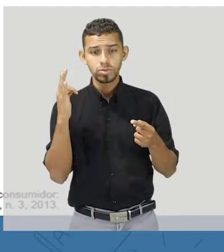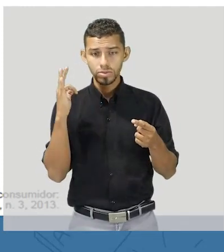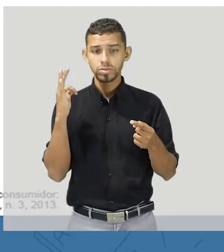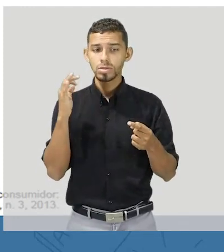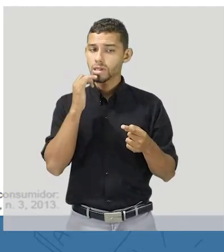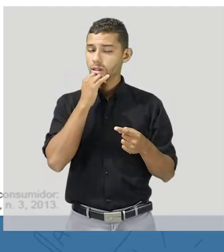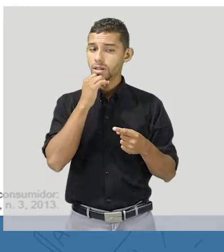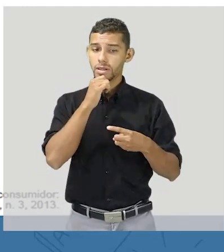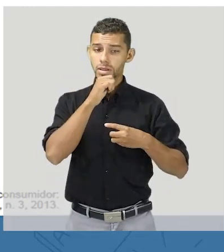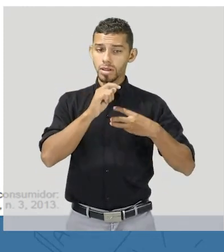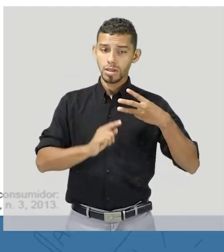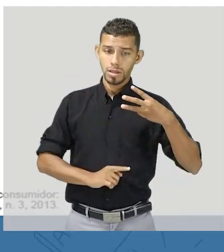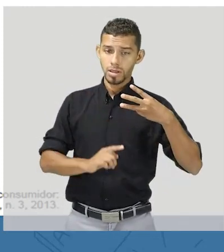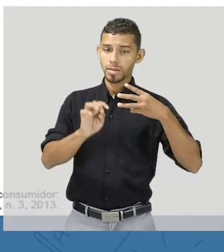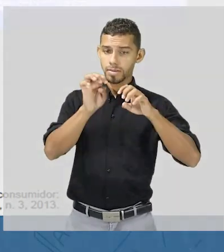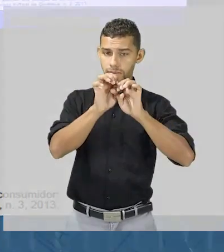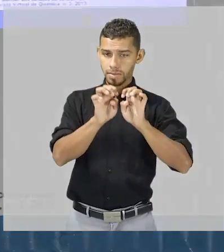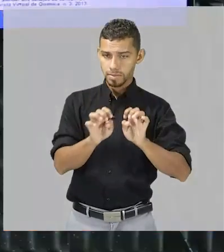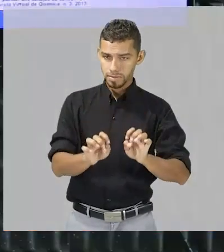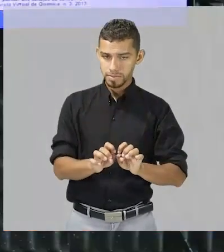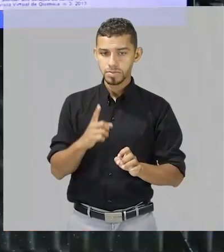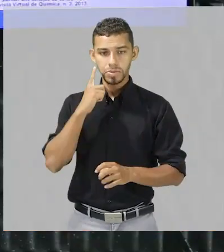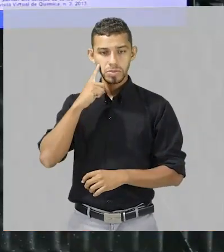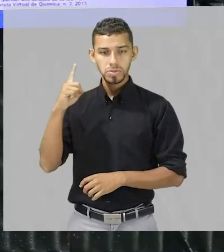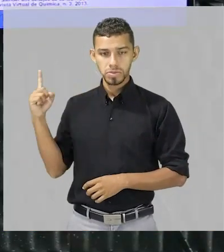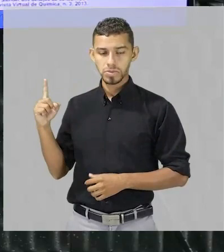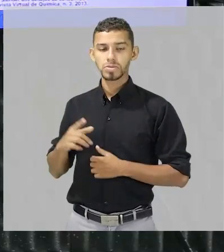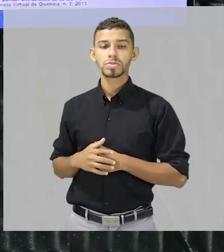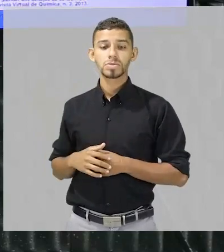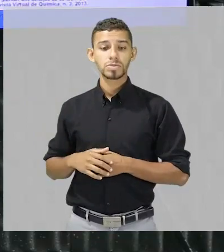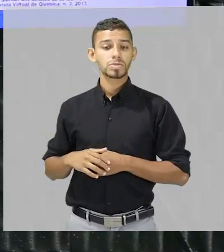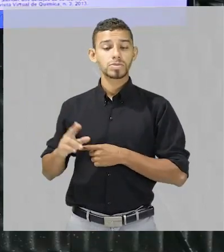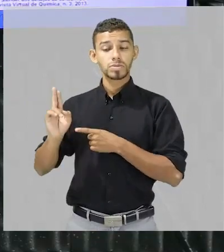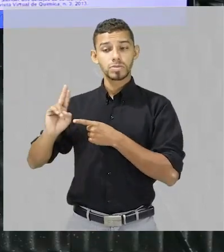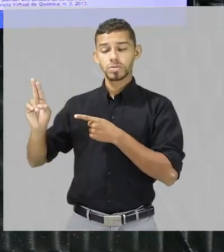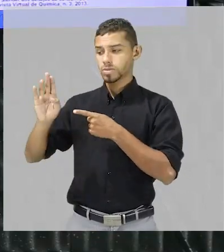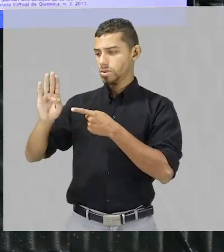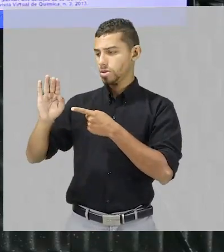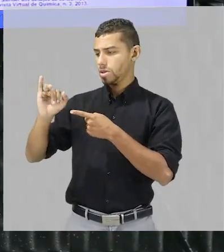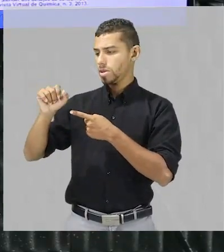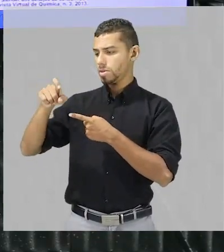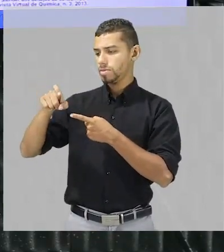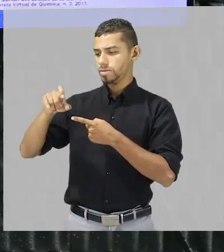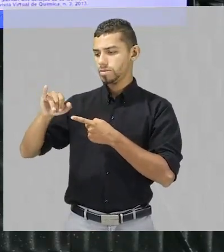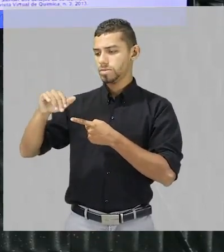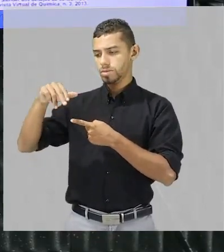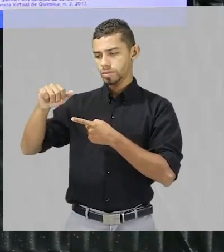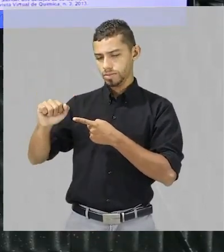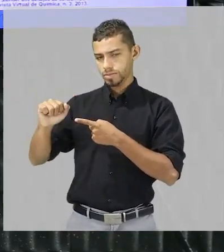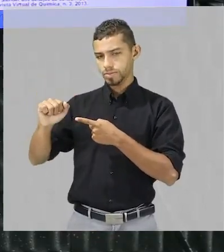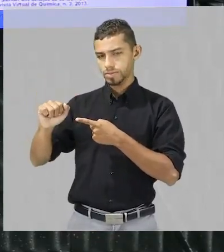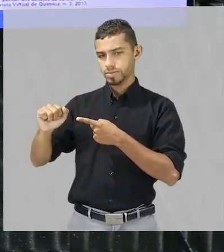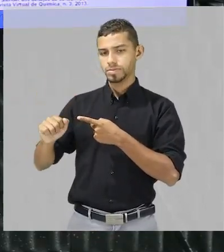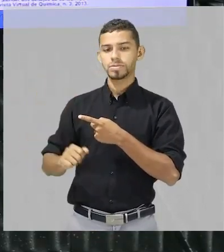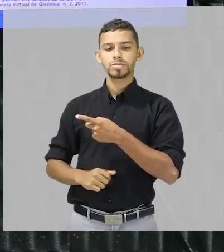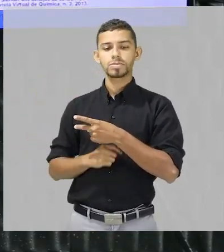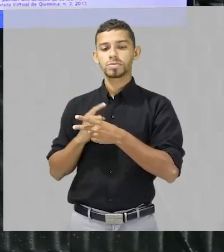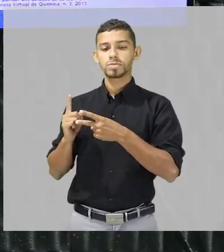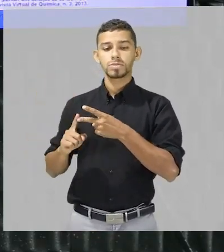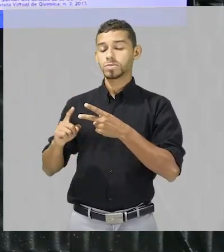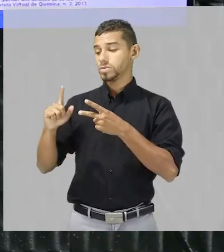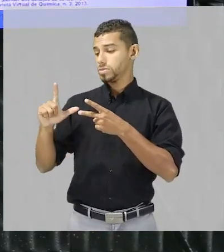3 estruturas de corantes naturais. Então, eu tenho a bichina, presente no urucum,